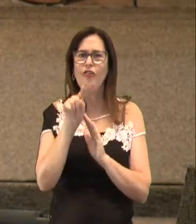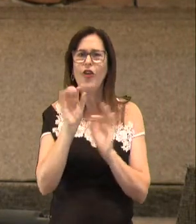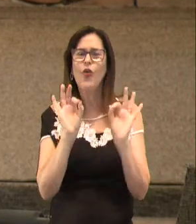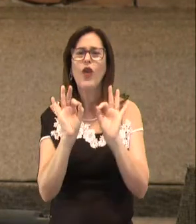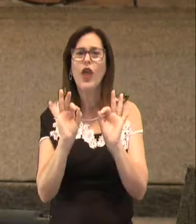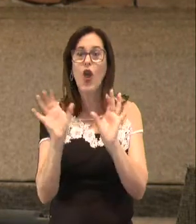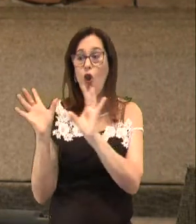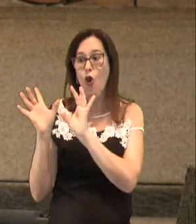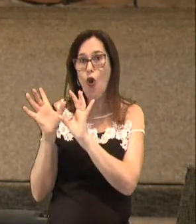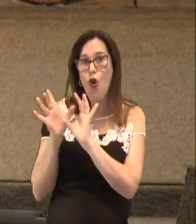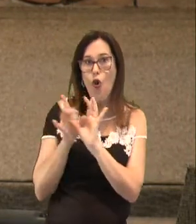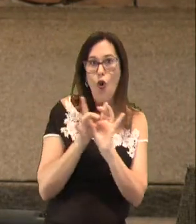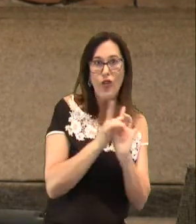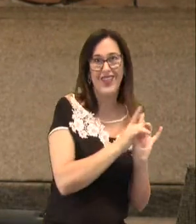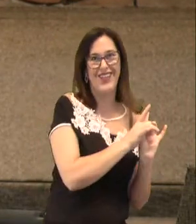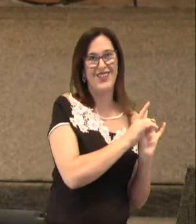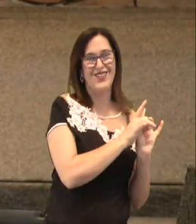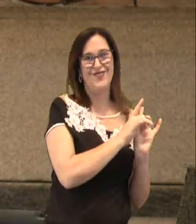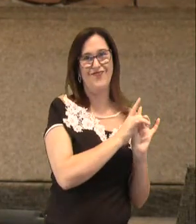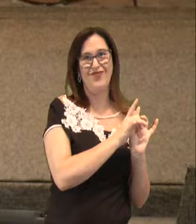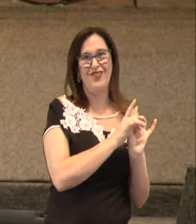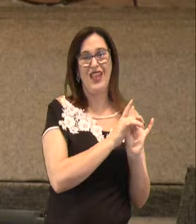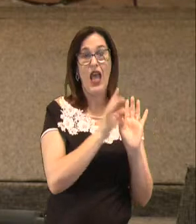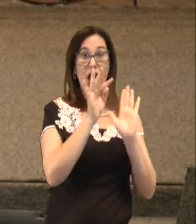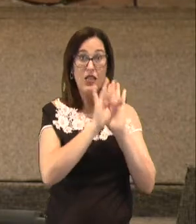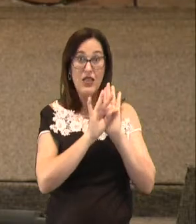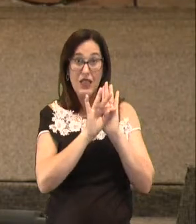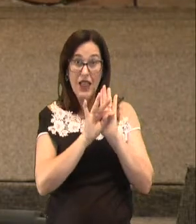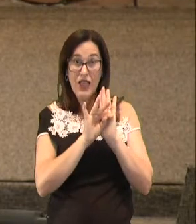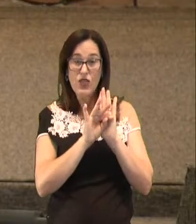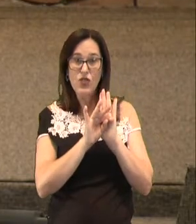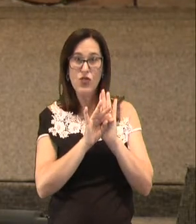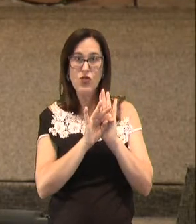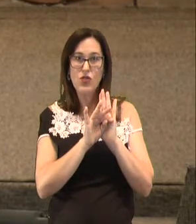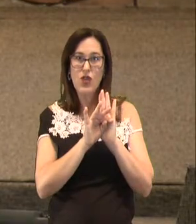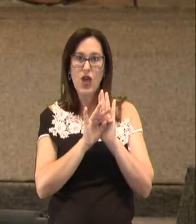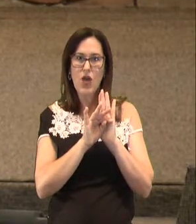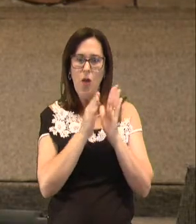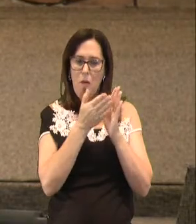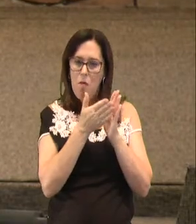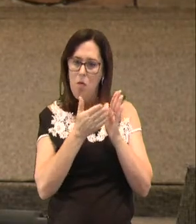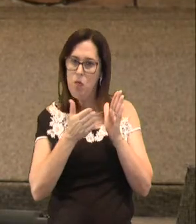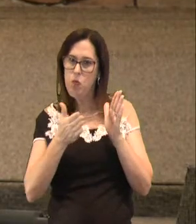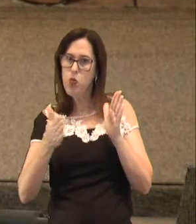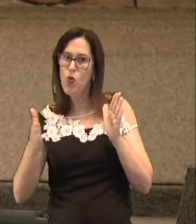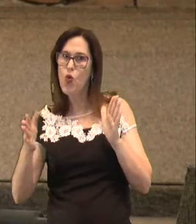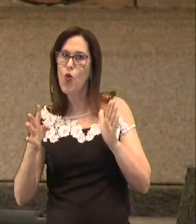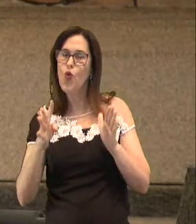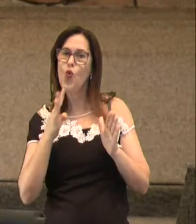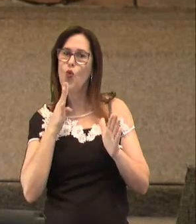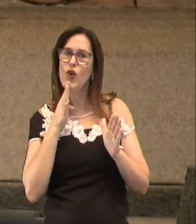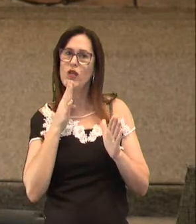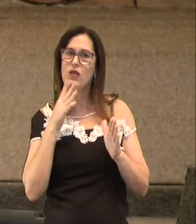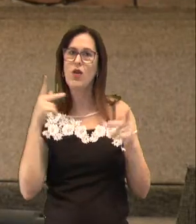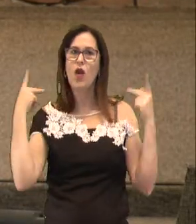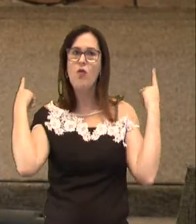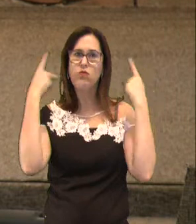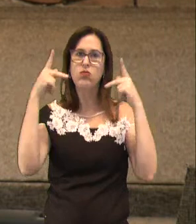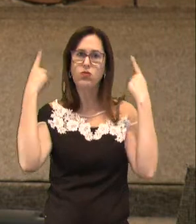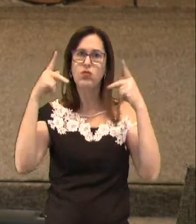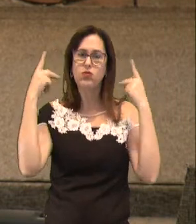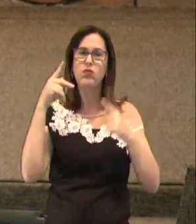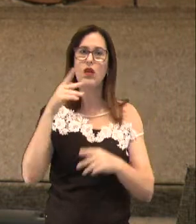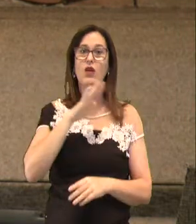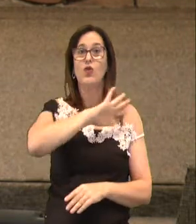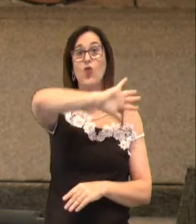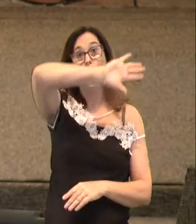sobre o contexto. Esse texto se encontra numa porção maior, conhecida também como o Sermão do Monte.